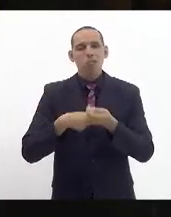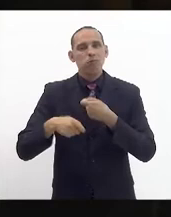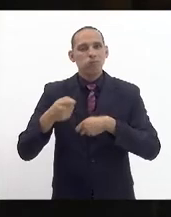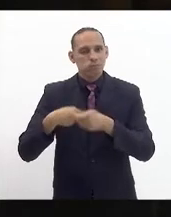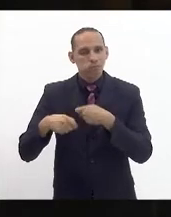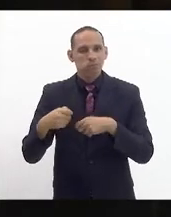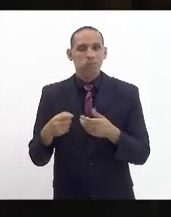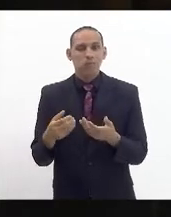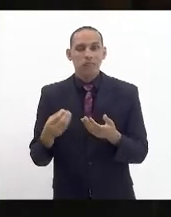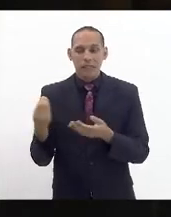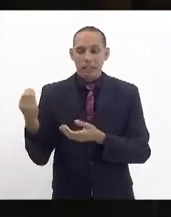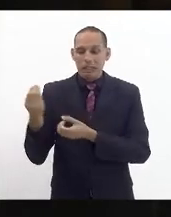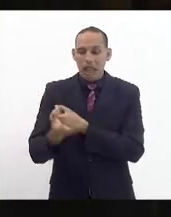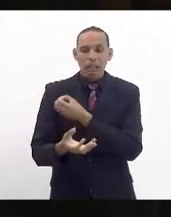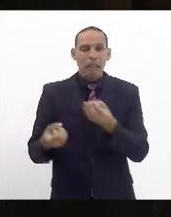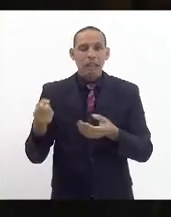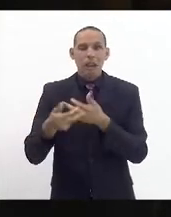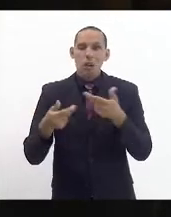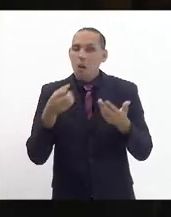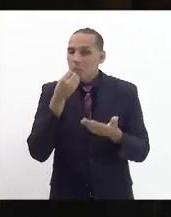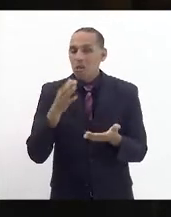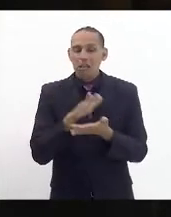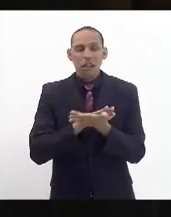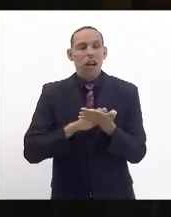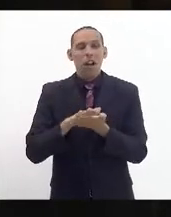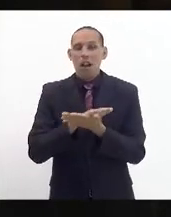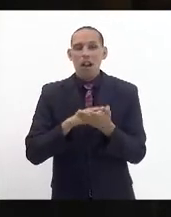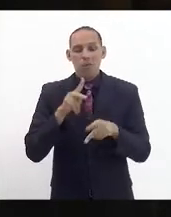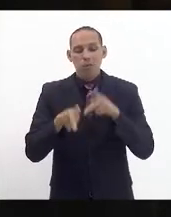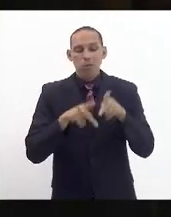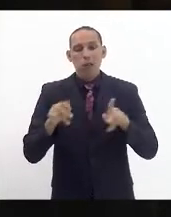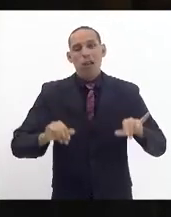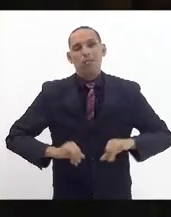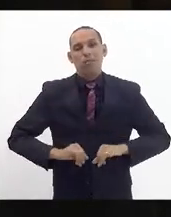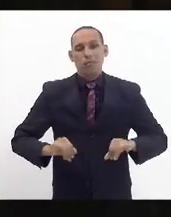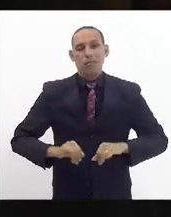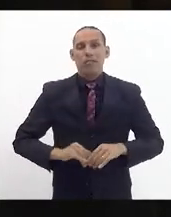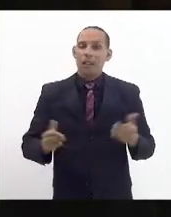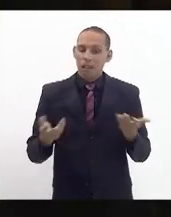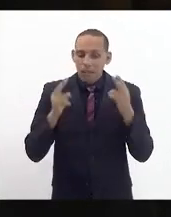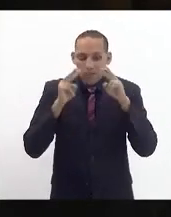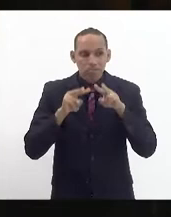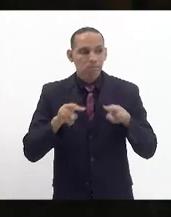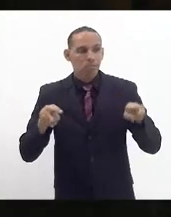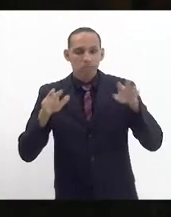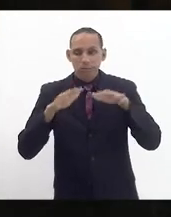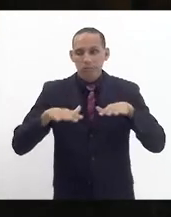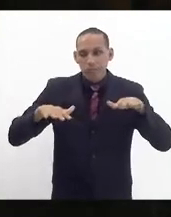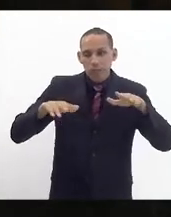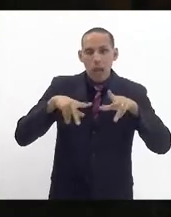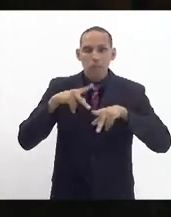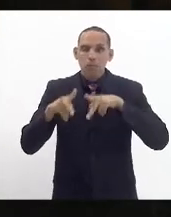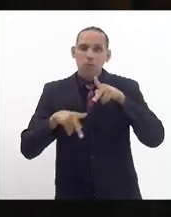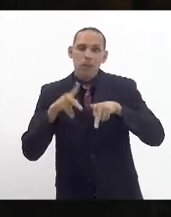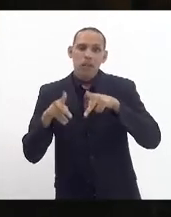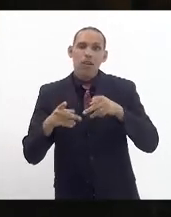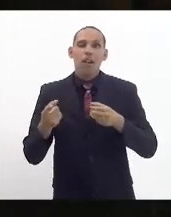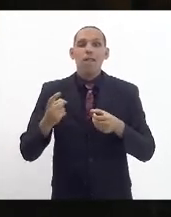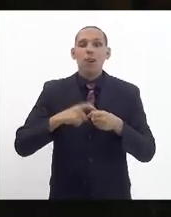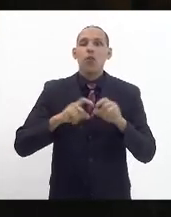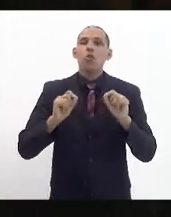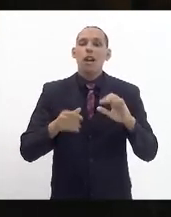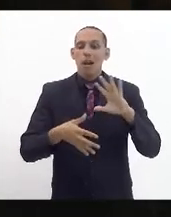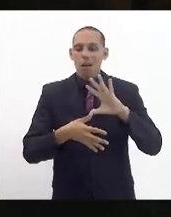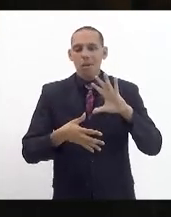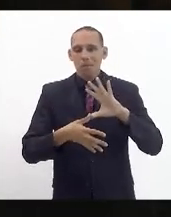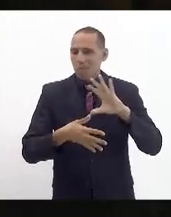não traz benefícios para a nossa população. Vide nesse momento que o nosso povo voltou para o mapa da